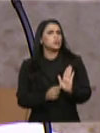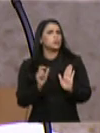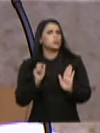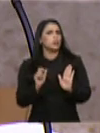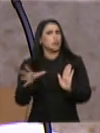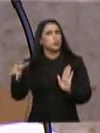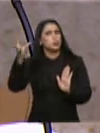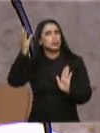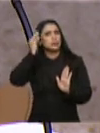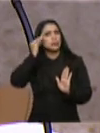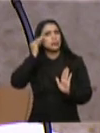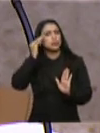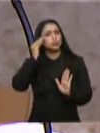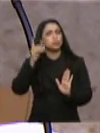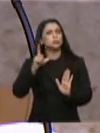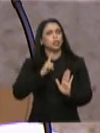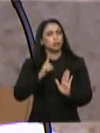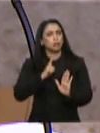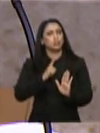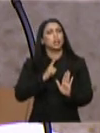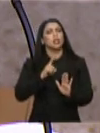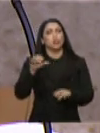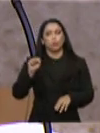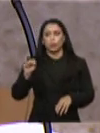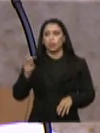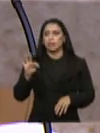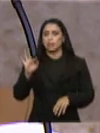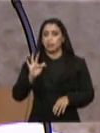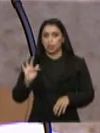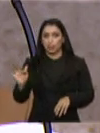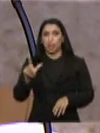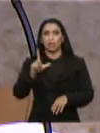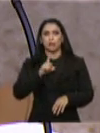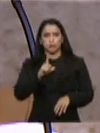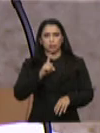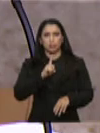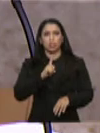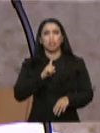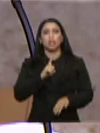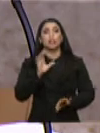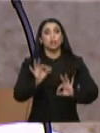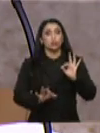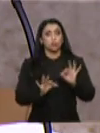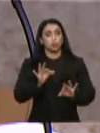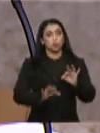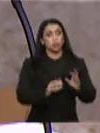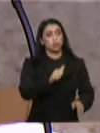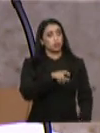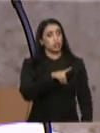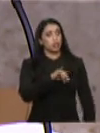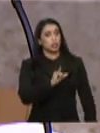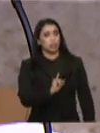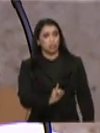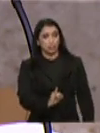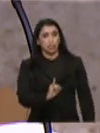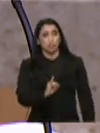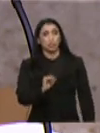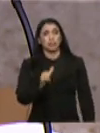compreensão de que, a despeito dessa Suprema Corte haver reconhecido na ADI 15,